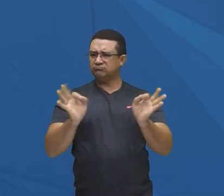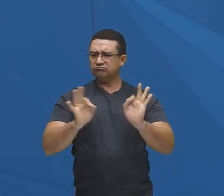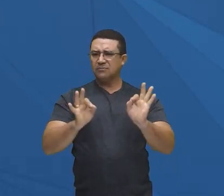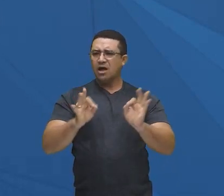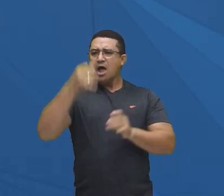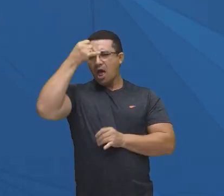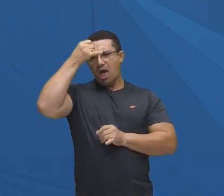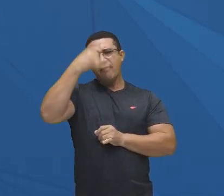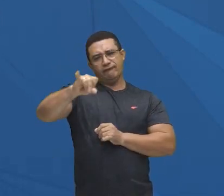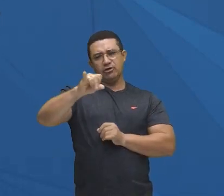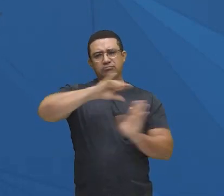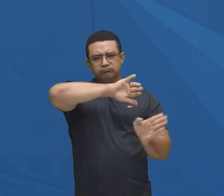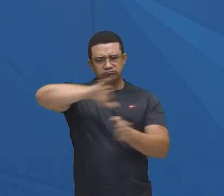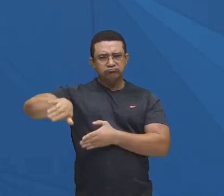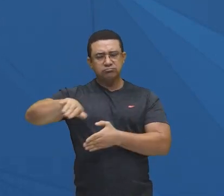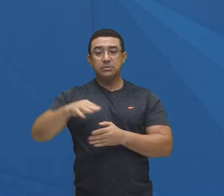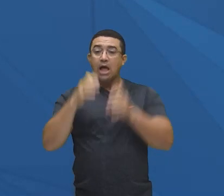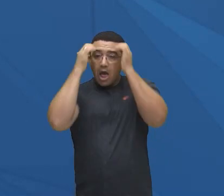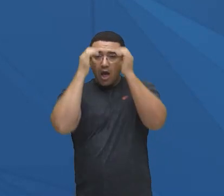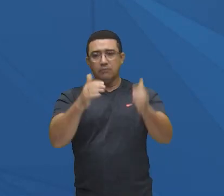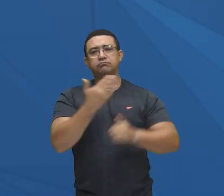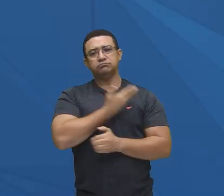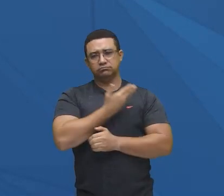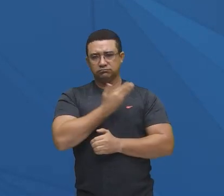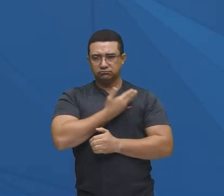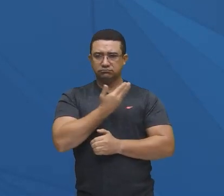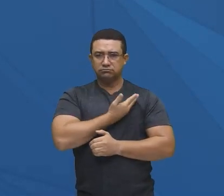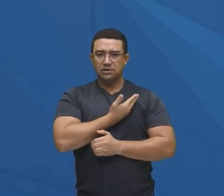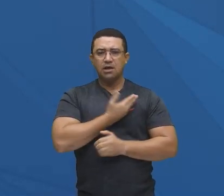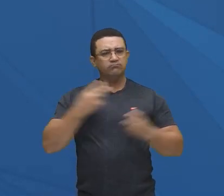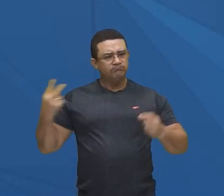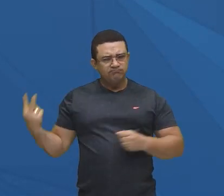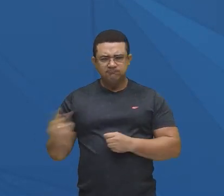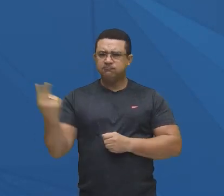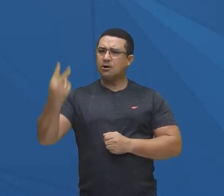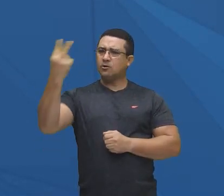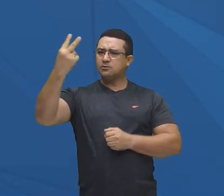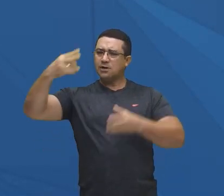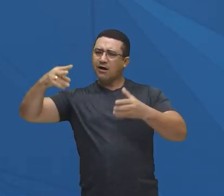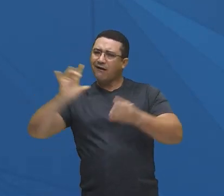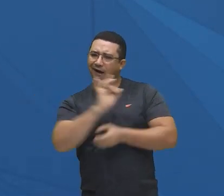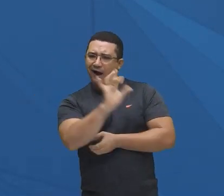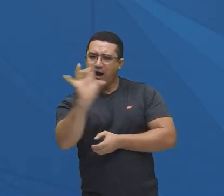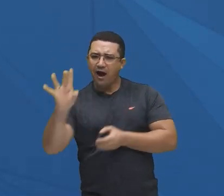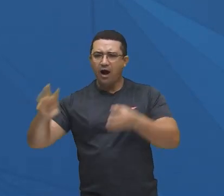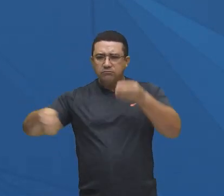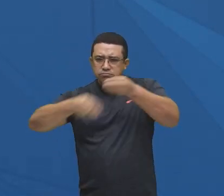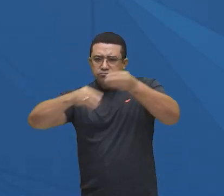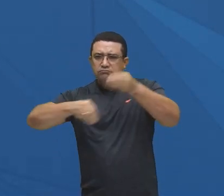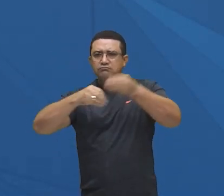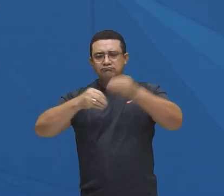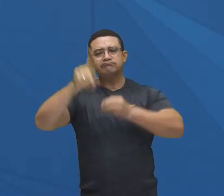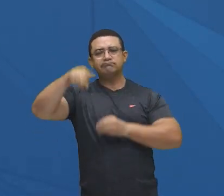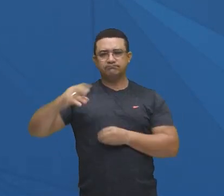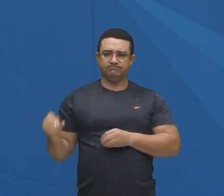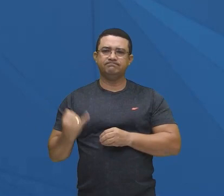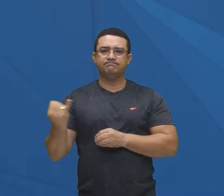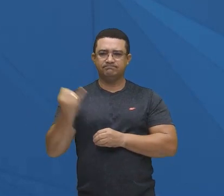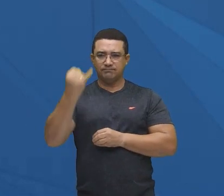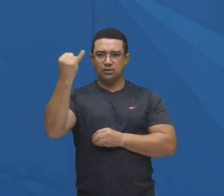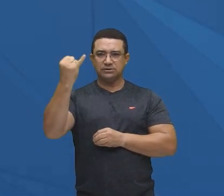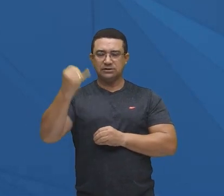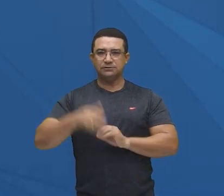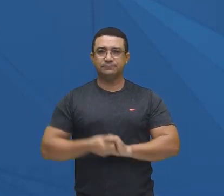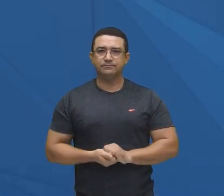esse momento, vamos respeitar os colegas, valorizar a contribuição de cada um, tá bom? É muito importante. E essa questão